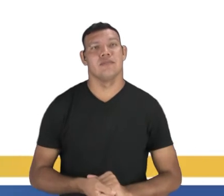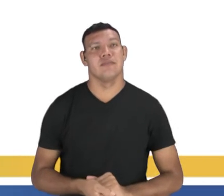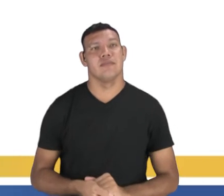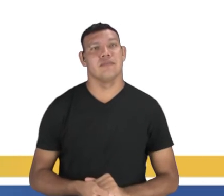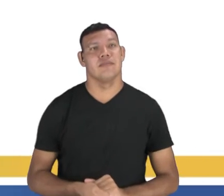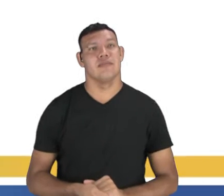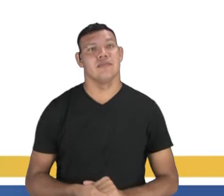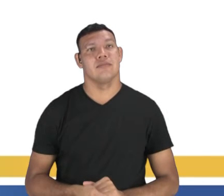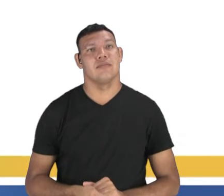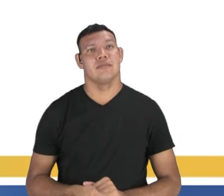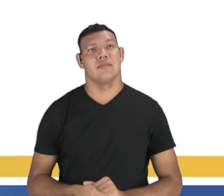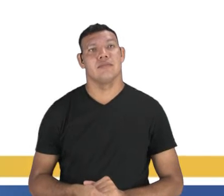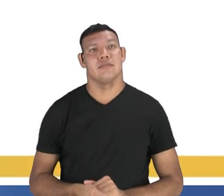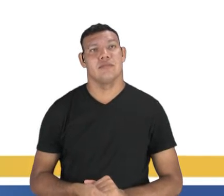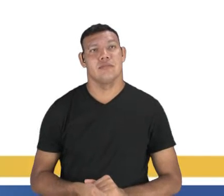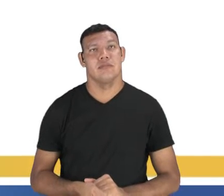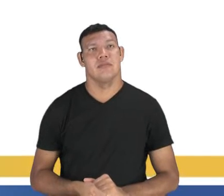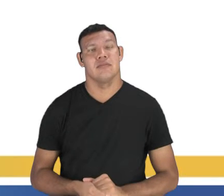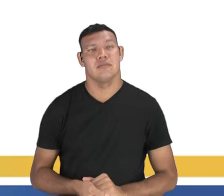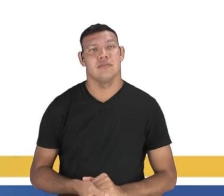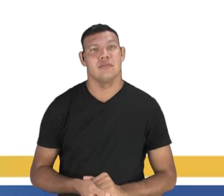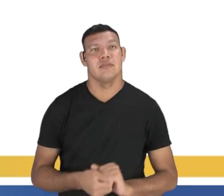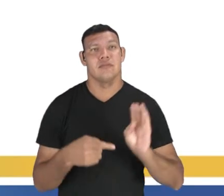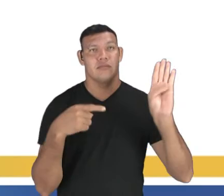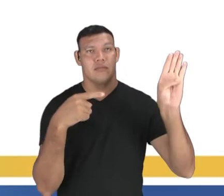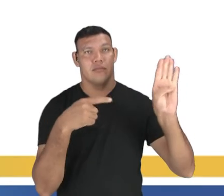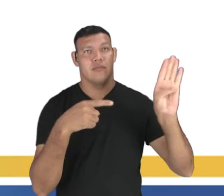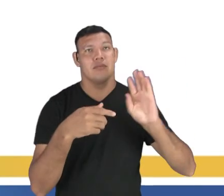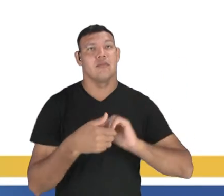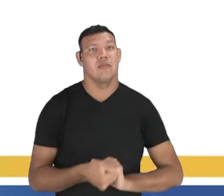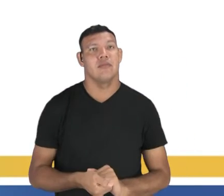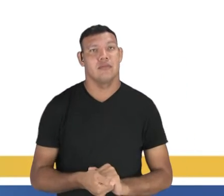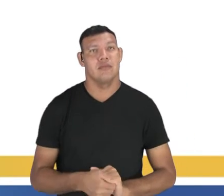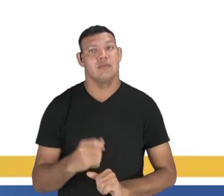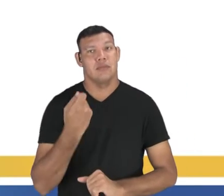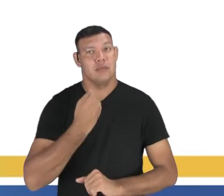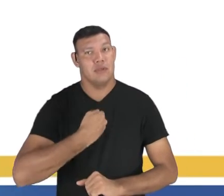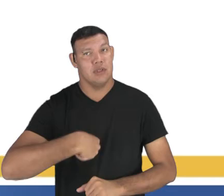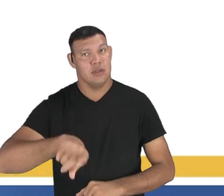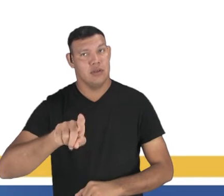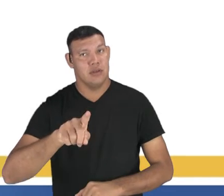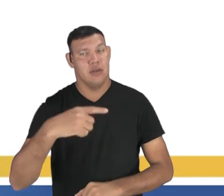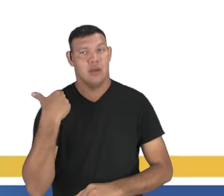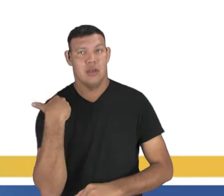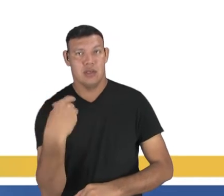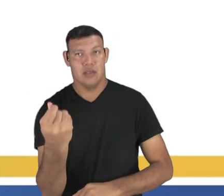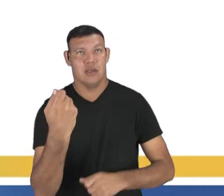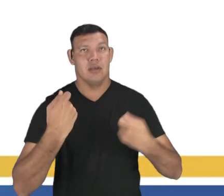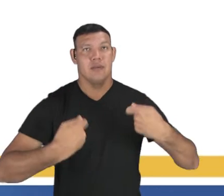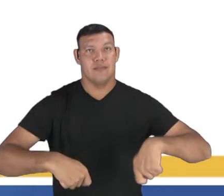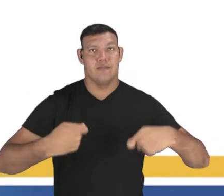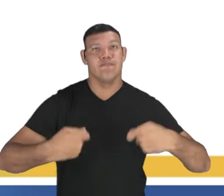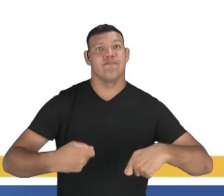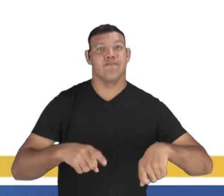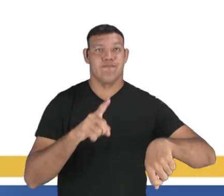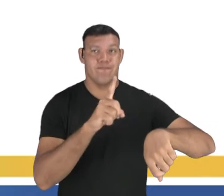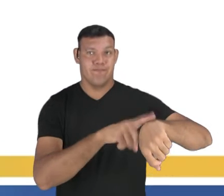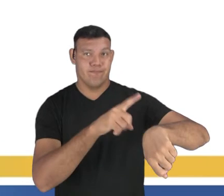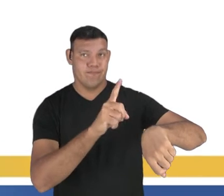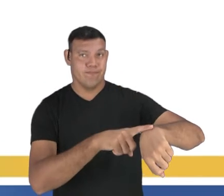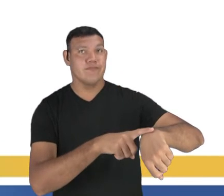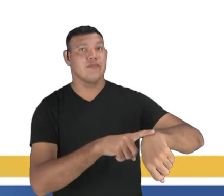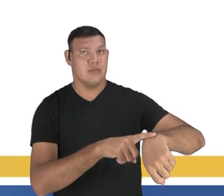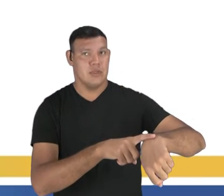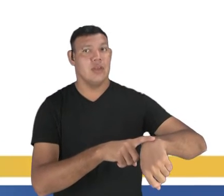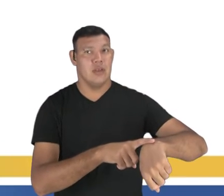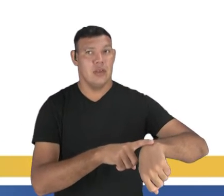argumentativo que está presente nessa oração? B. Preciso sair, pois tenho uma reunião agora.